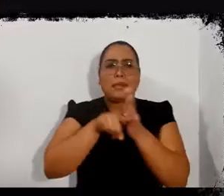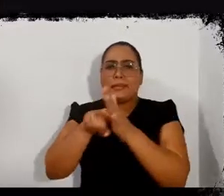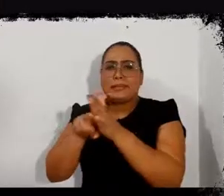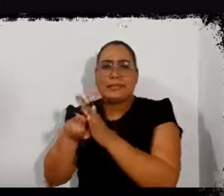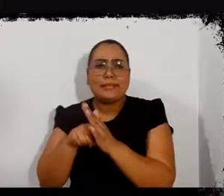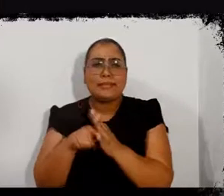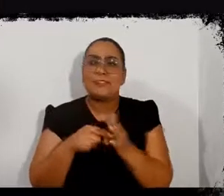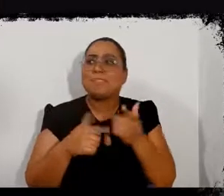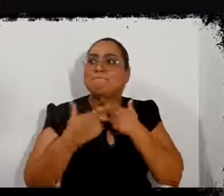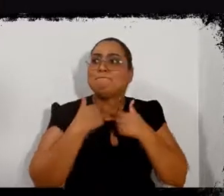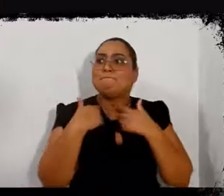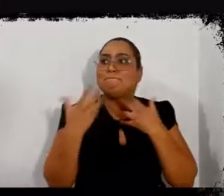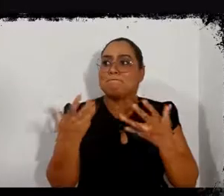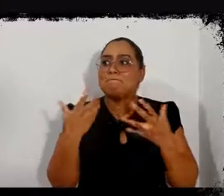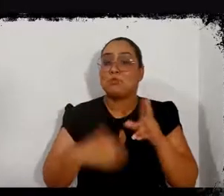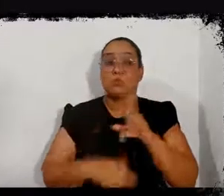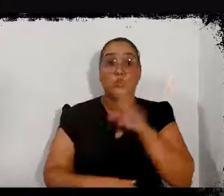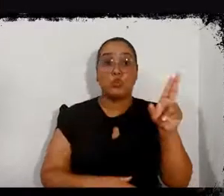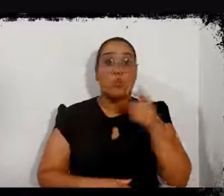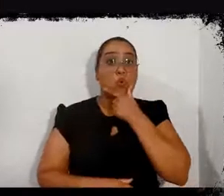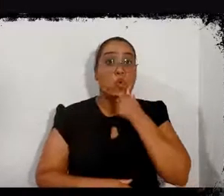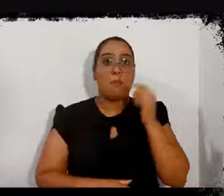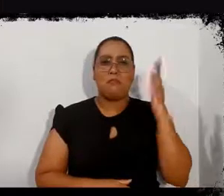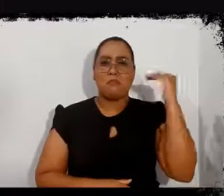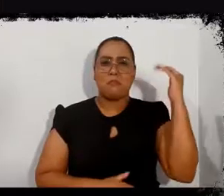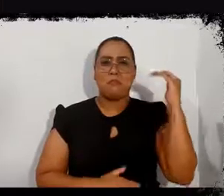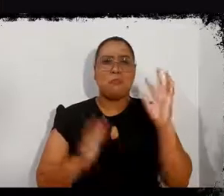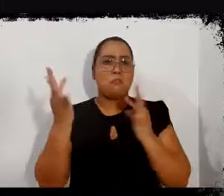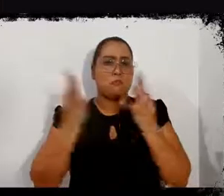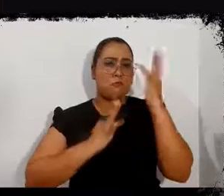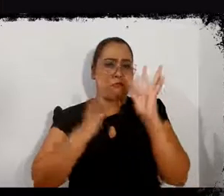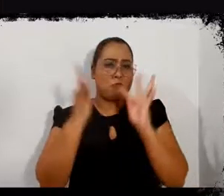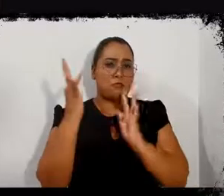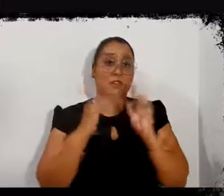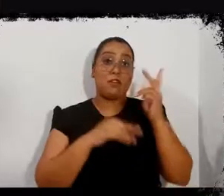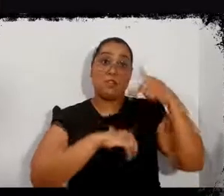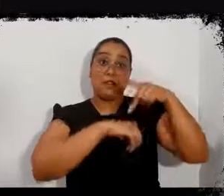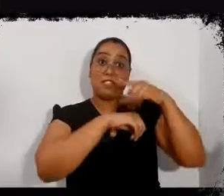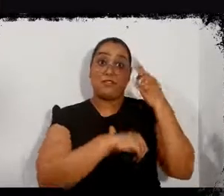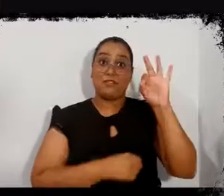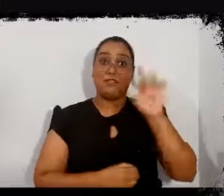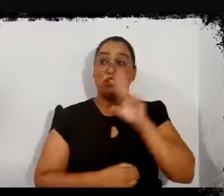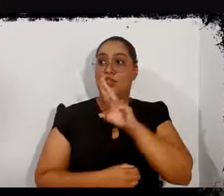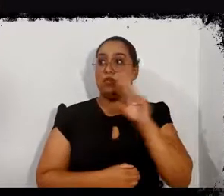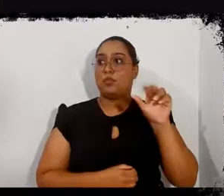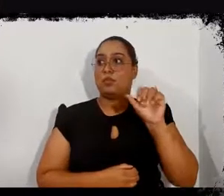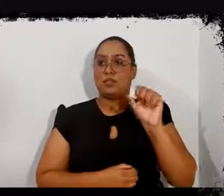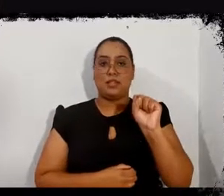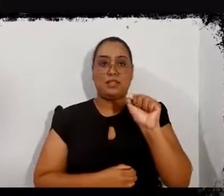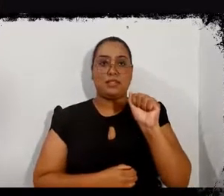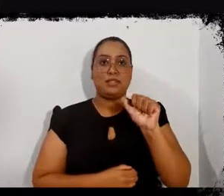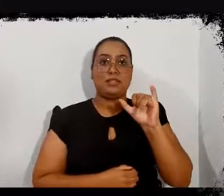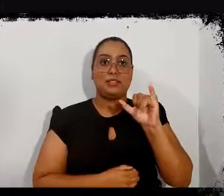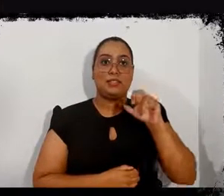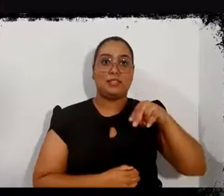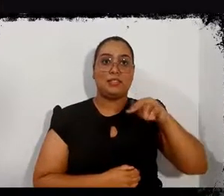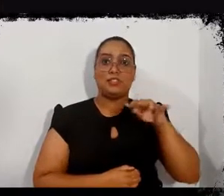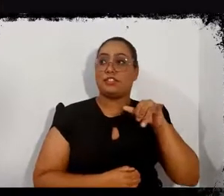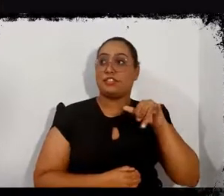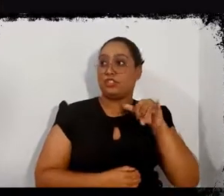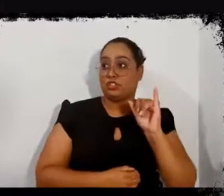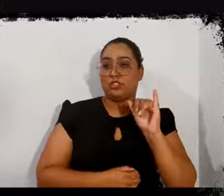a sua relação com antigos rituais e mitos religiosos tem